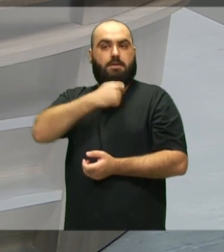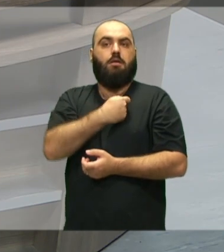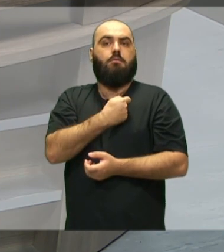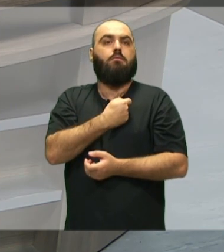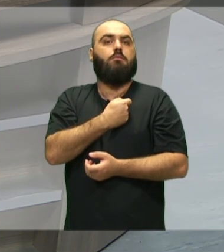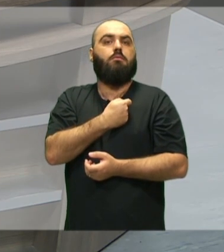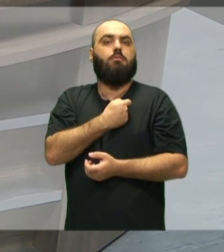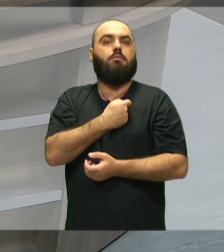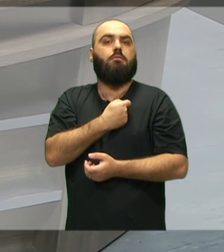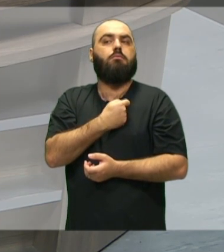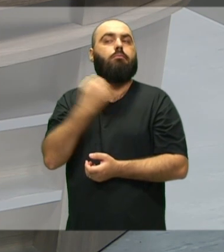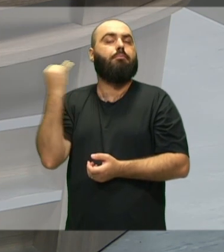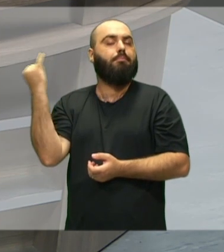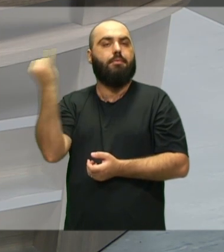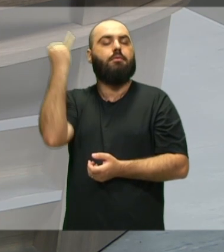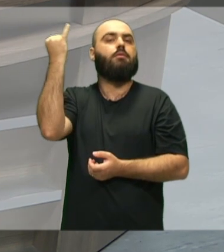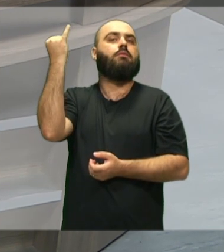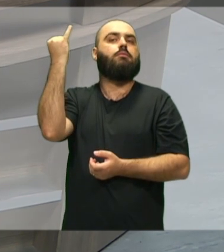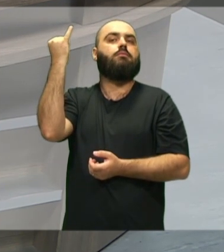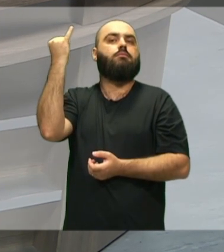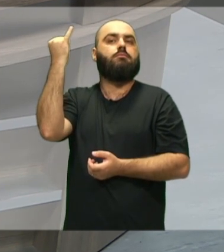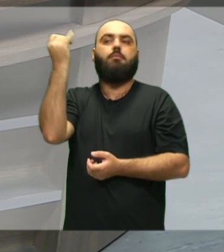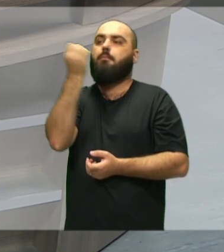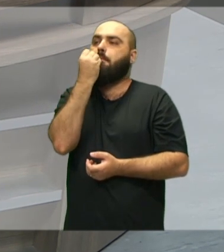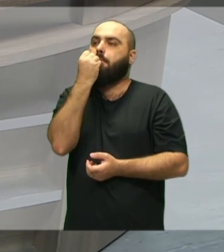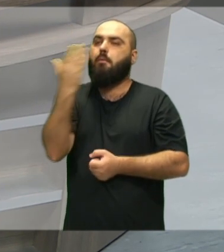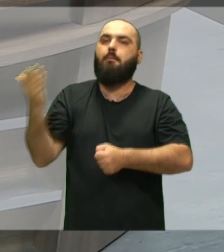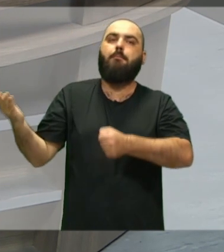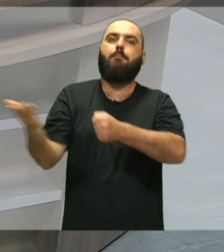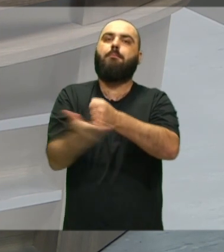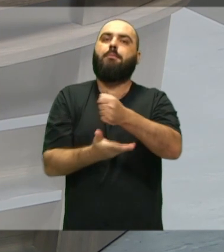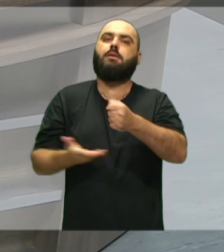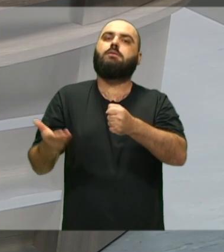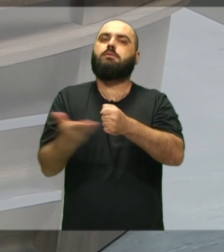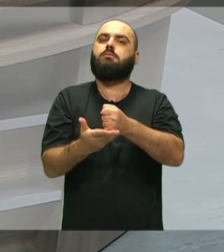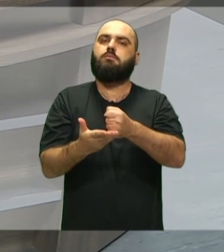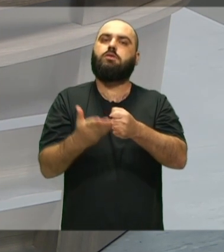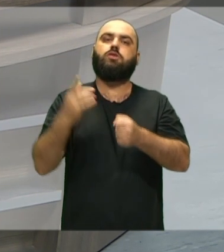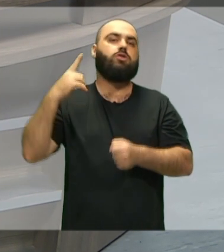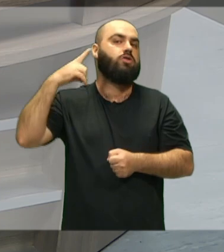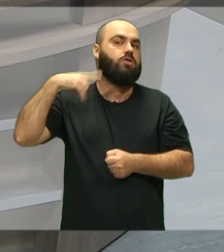é importante que tenha um bom fundamento, uma boa base do direito